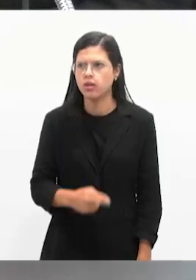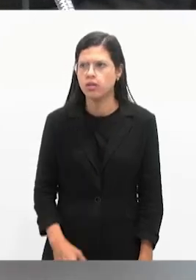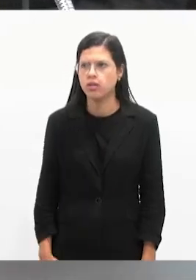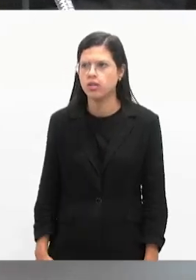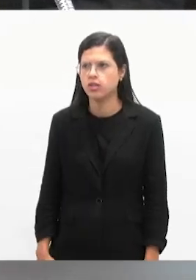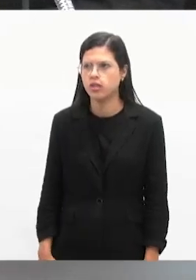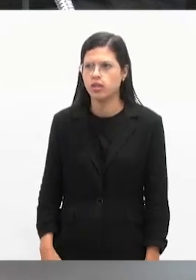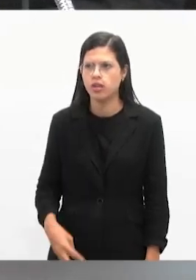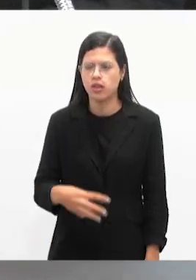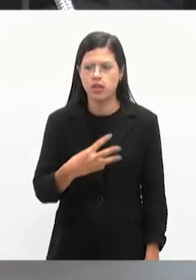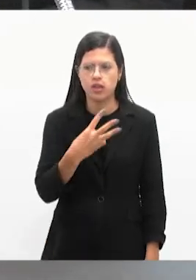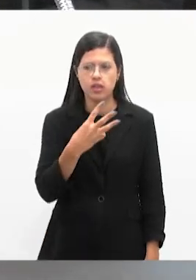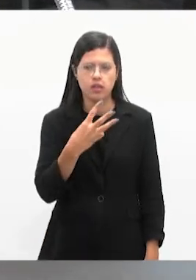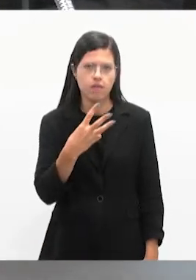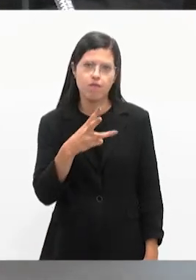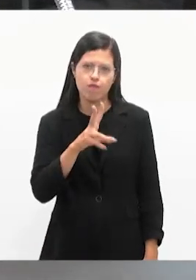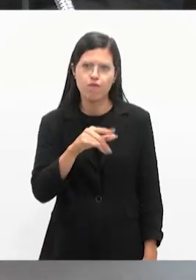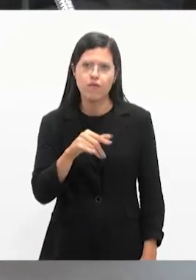décadas. 3 décadas.